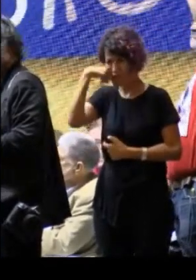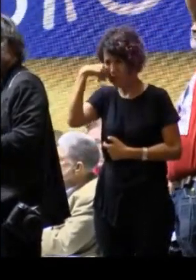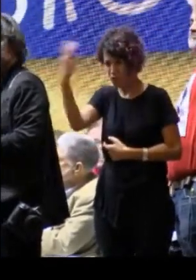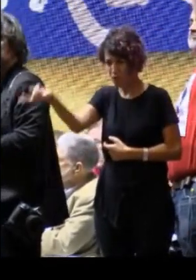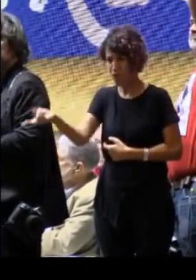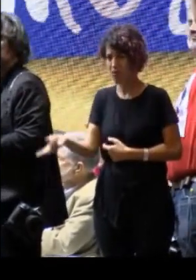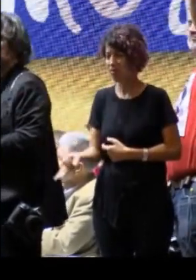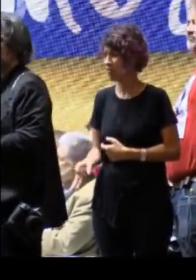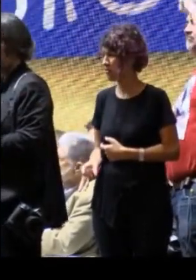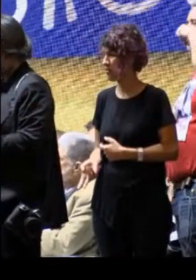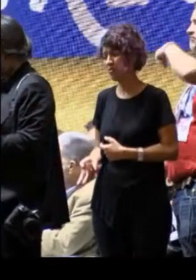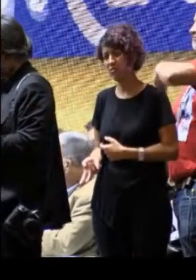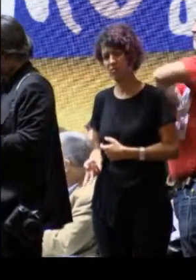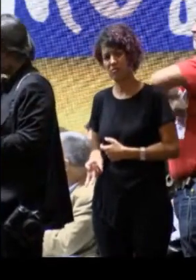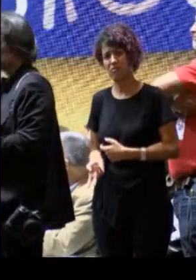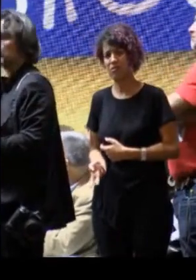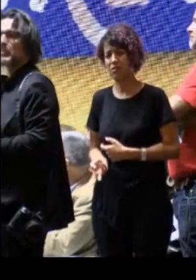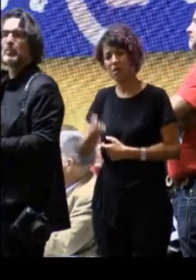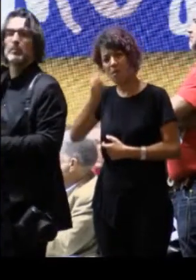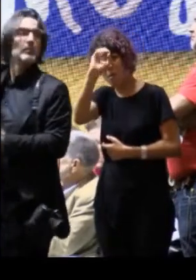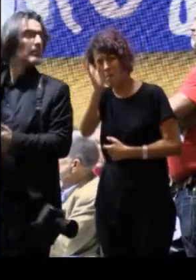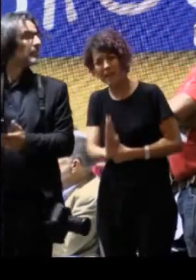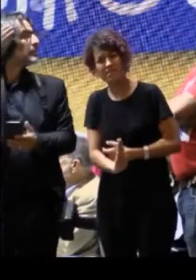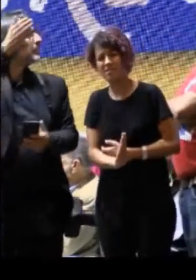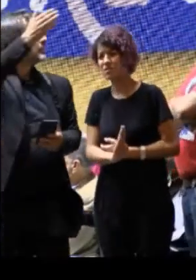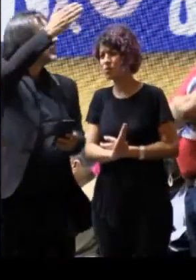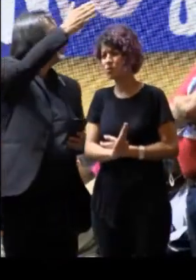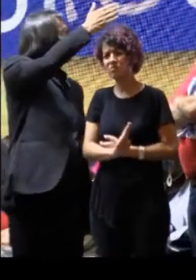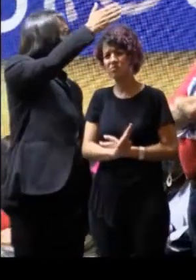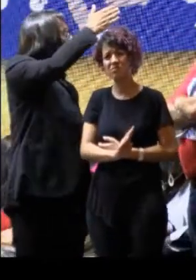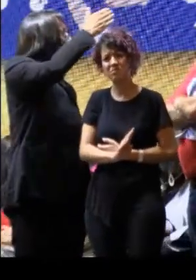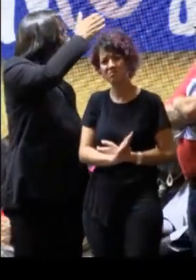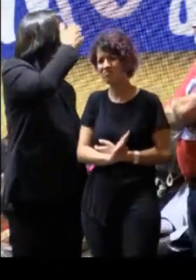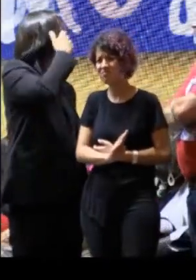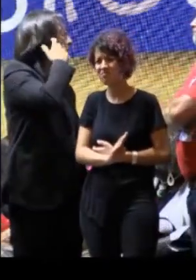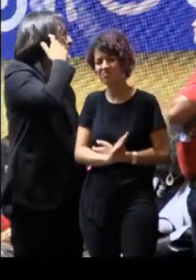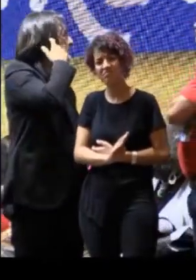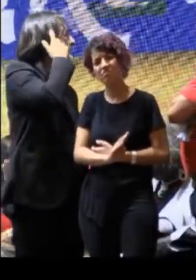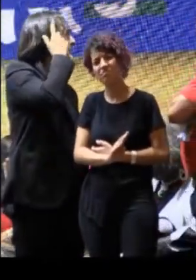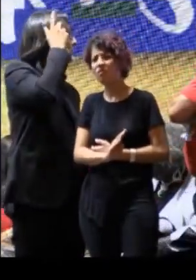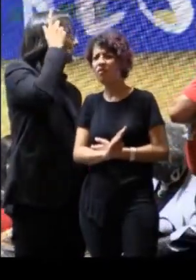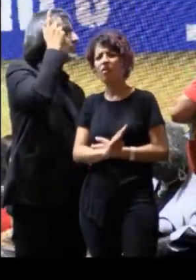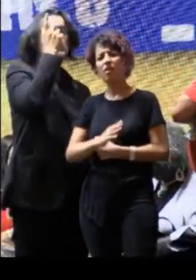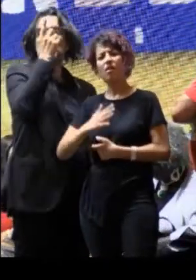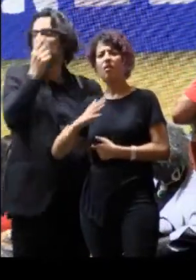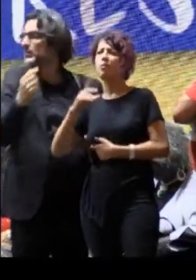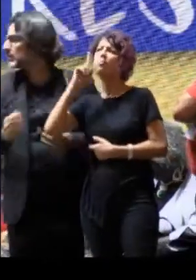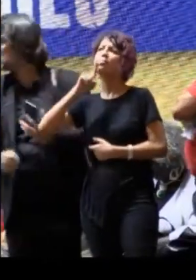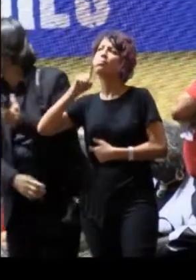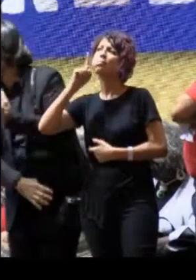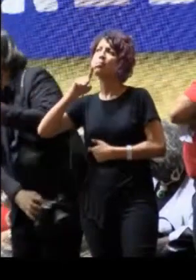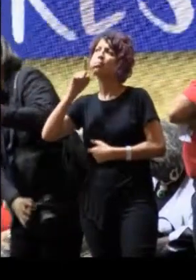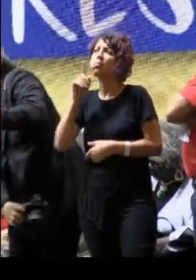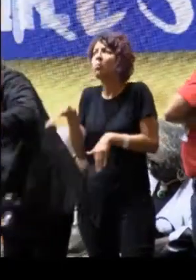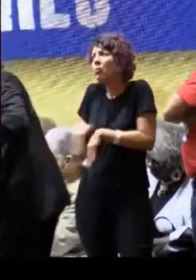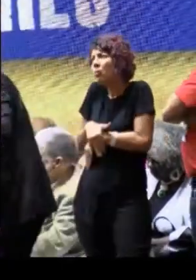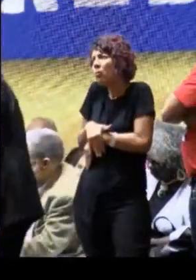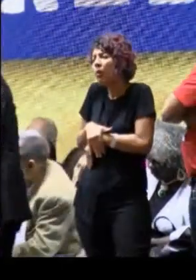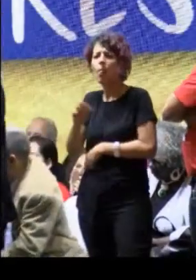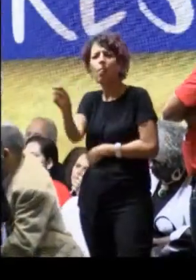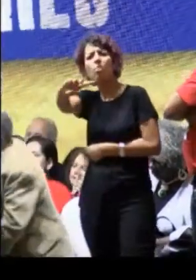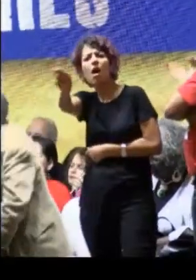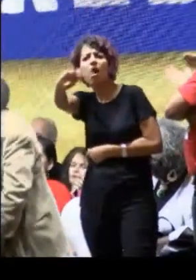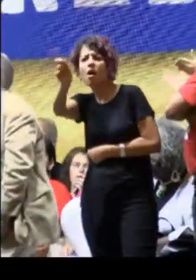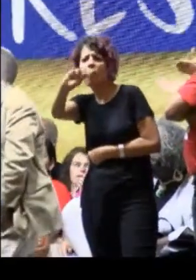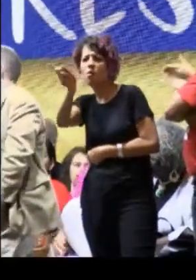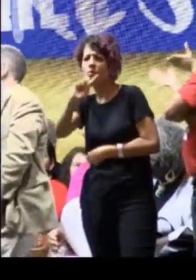do Brasil. O Brasil não nasceu para ser capacho dos Estados Unidos. O Brasil nasceu para ser uma